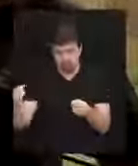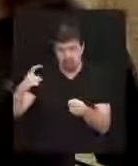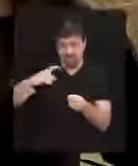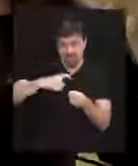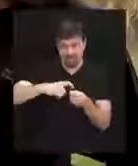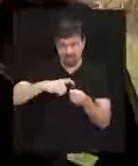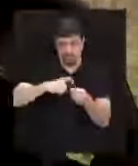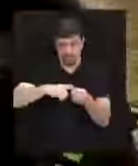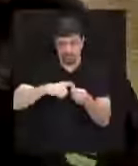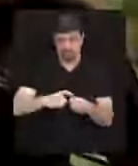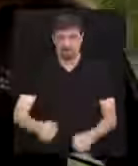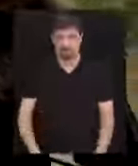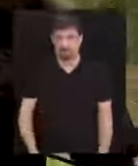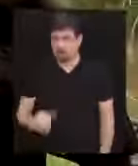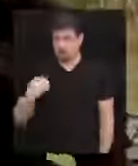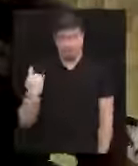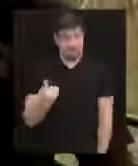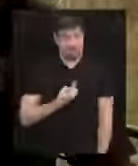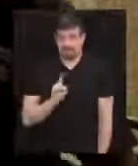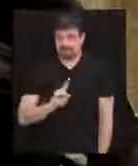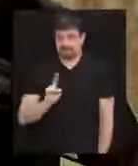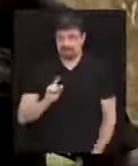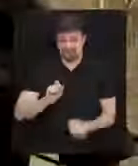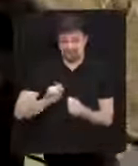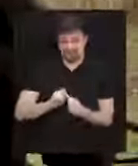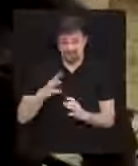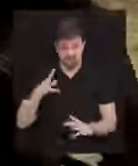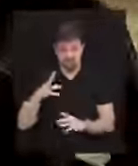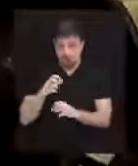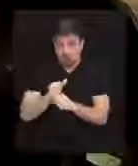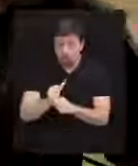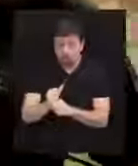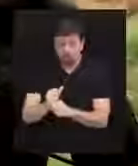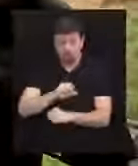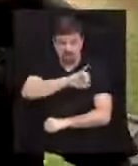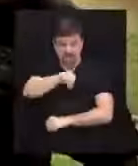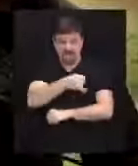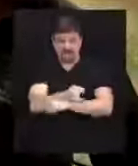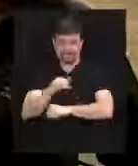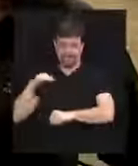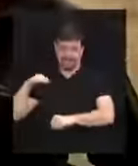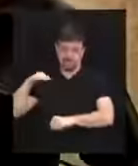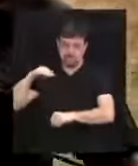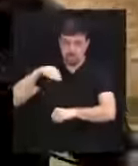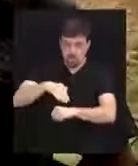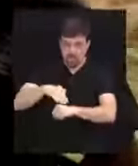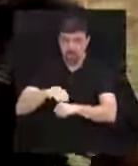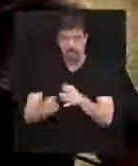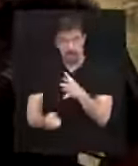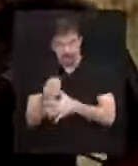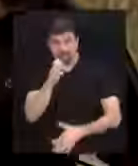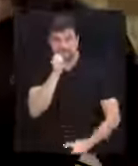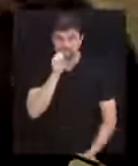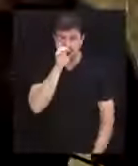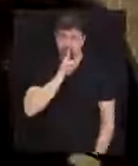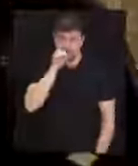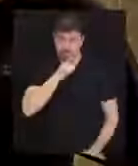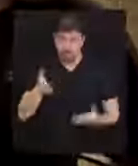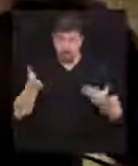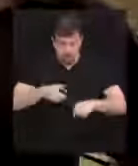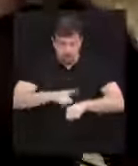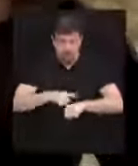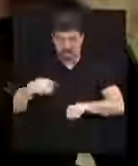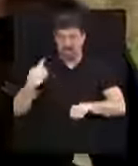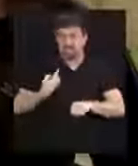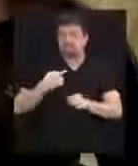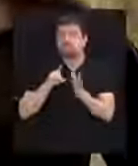passeio, a gente está voltando da estação Tanquinho para a estação Eiumas. A gente não fez aquele passeio completo que vai até Jaguariúna, que ele acontece aos fins de semana.